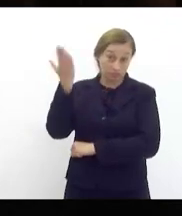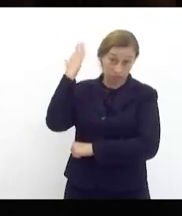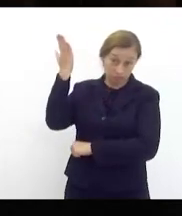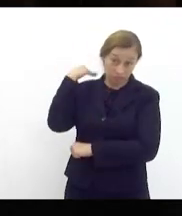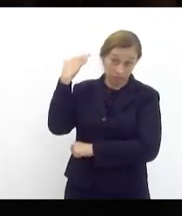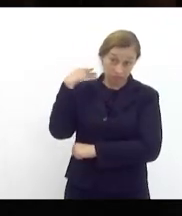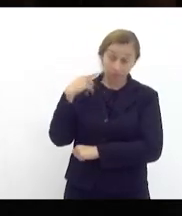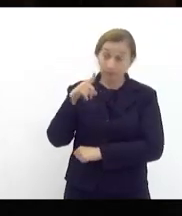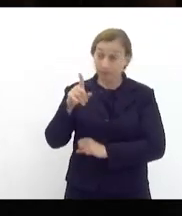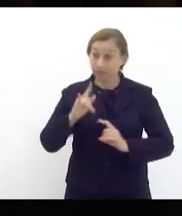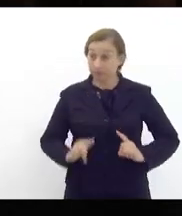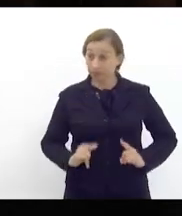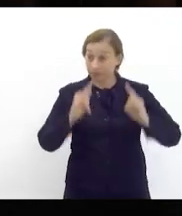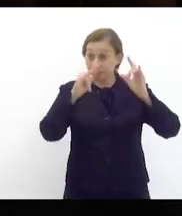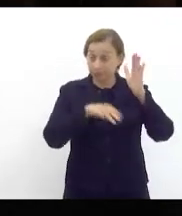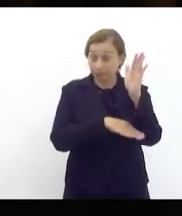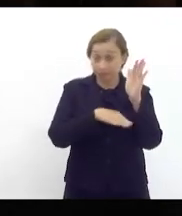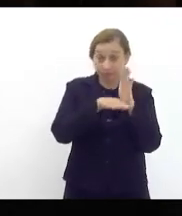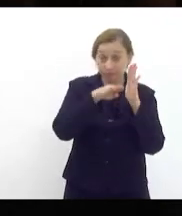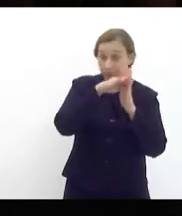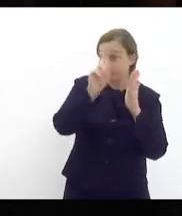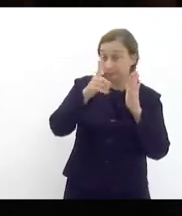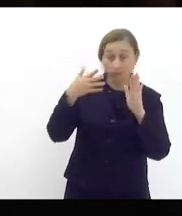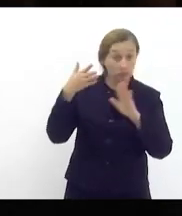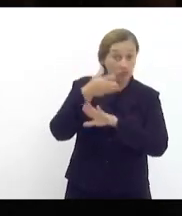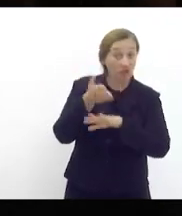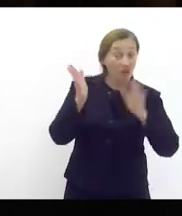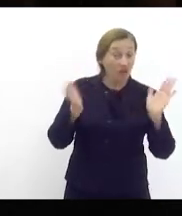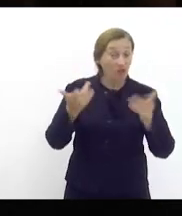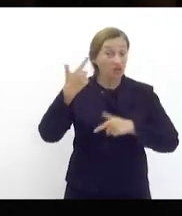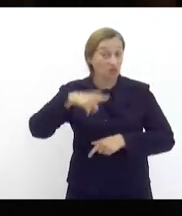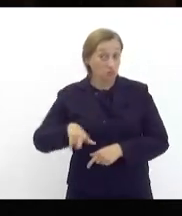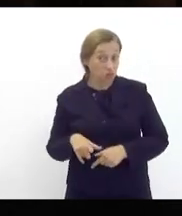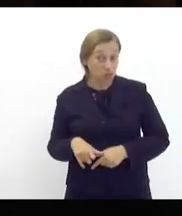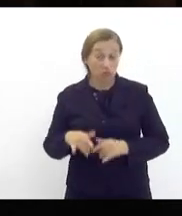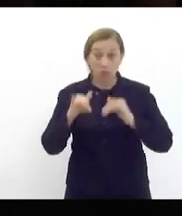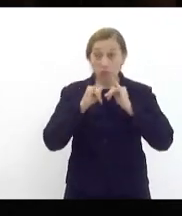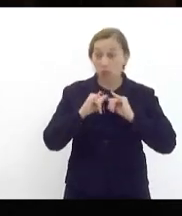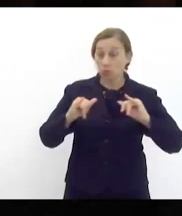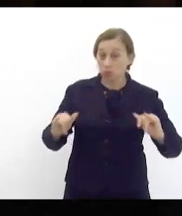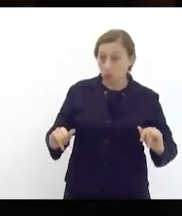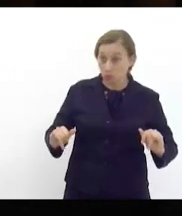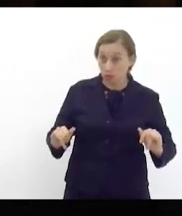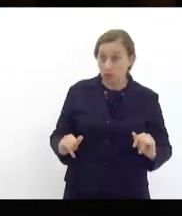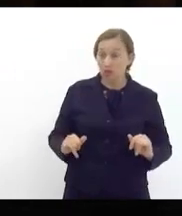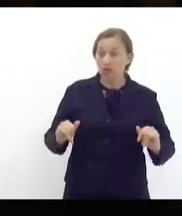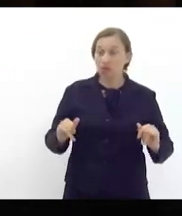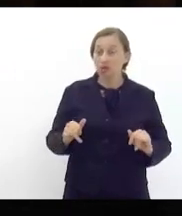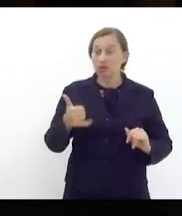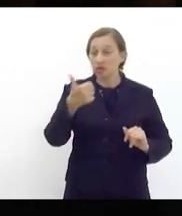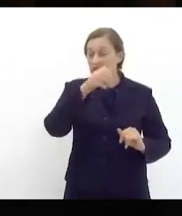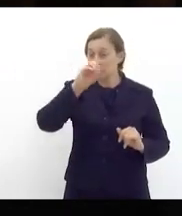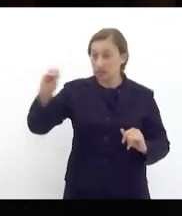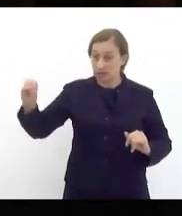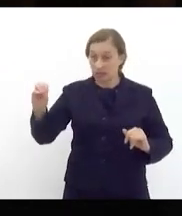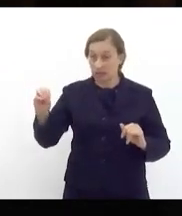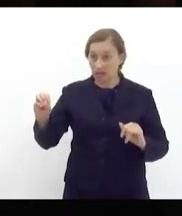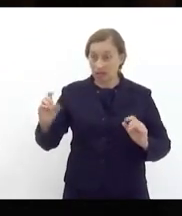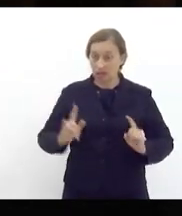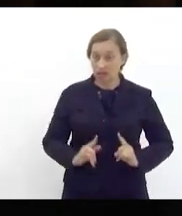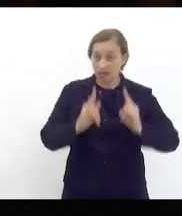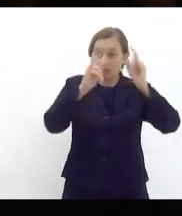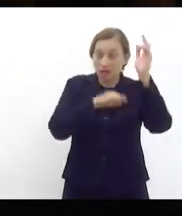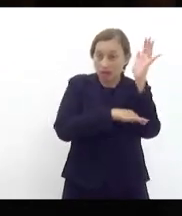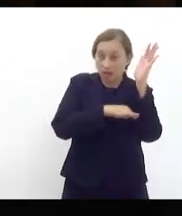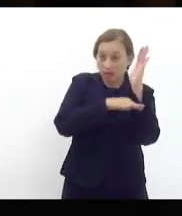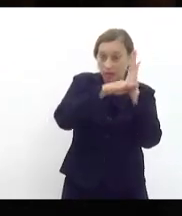Esses apartamentos não chegaram. Agora, de novo, anunciaram 100 apartamentos, ou seja, menos do que era naquela